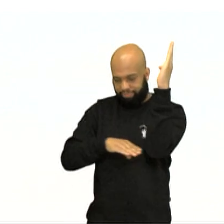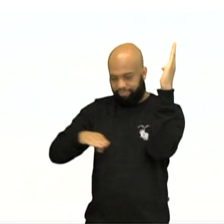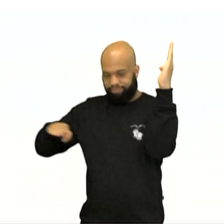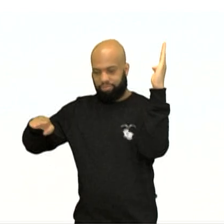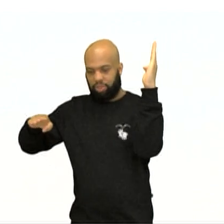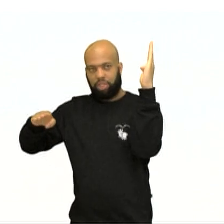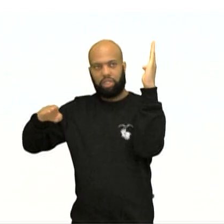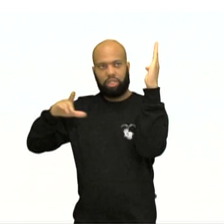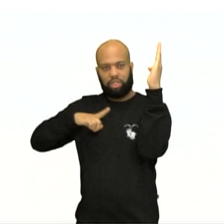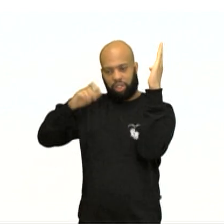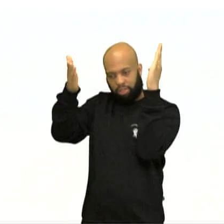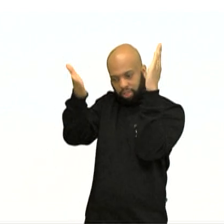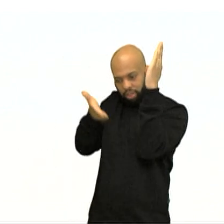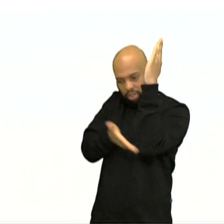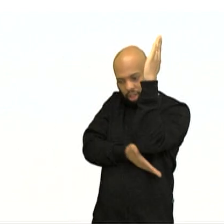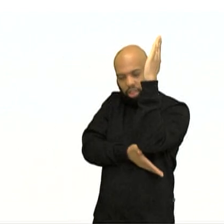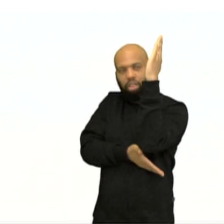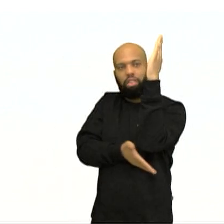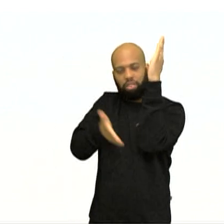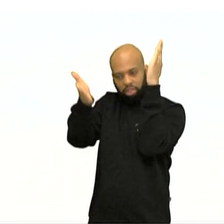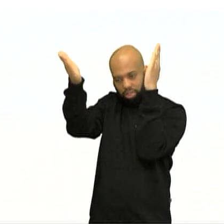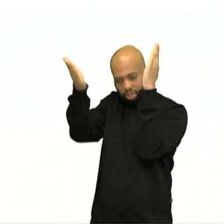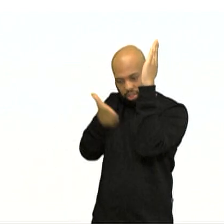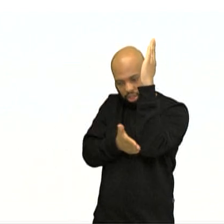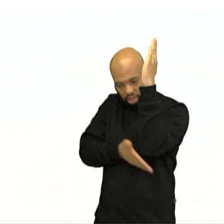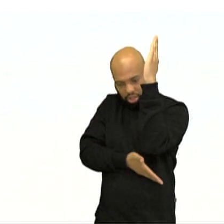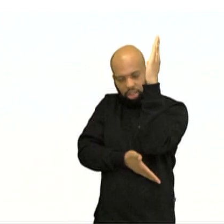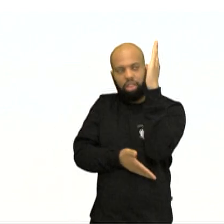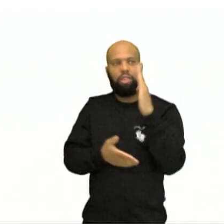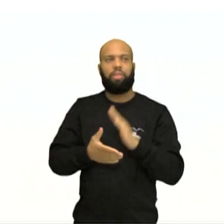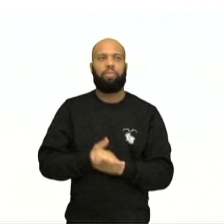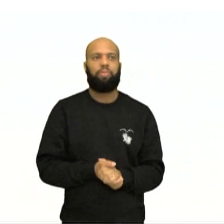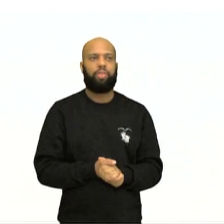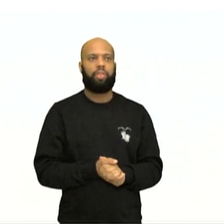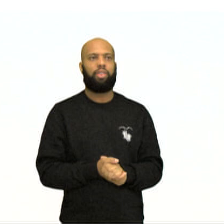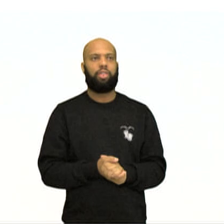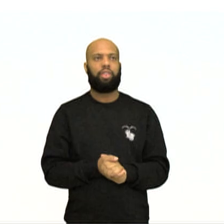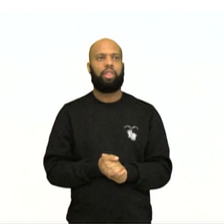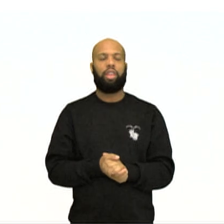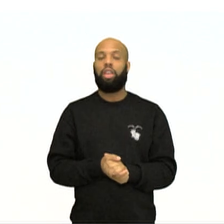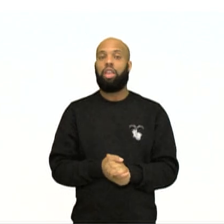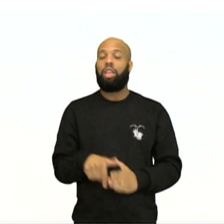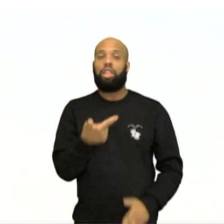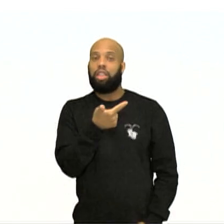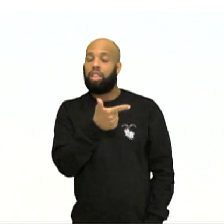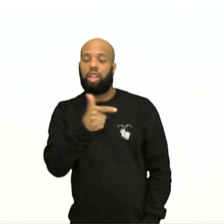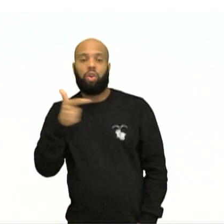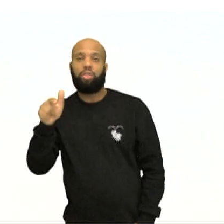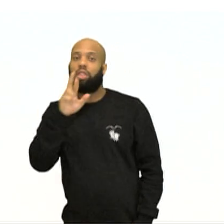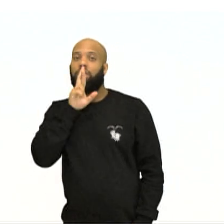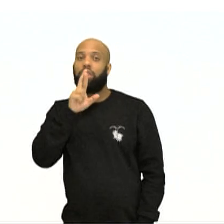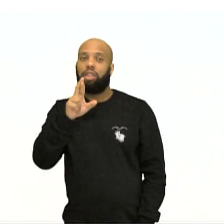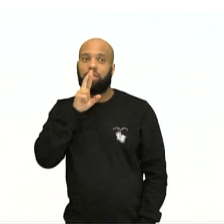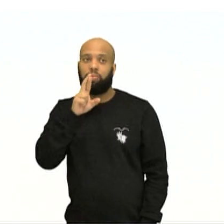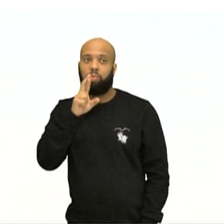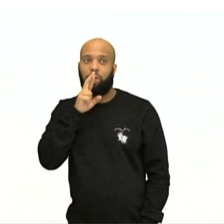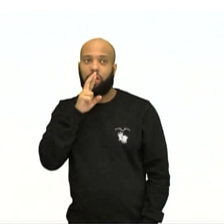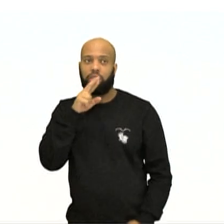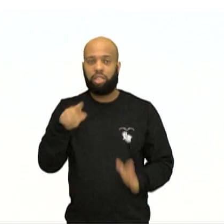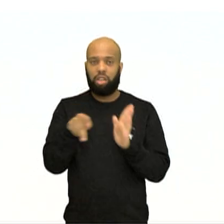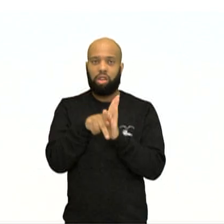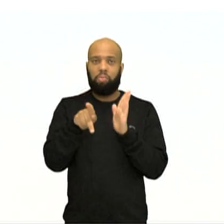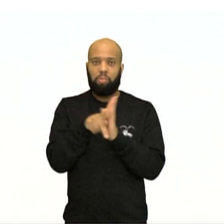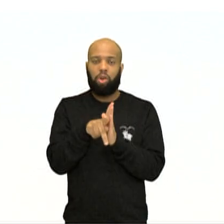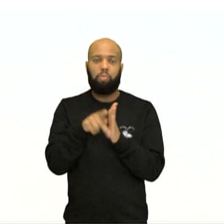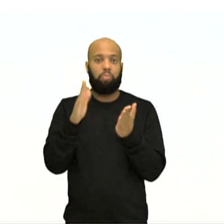intercepta sim o eixo y. Não existem valores de tangente para os ângulos x mais